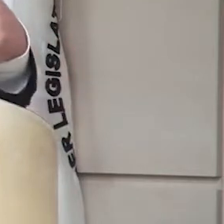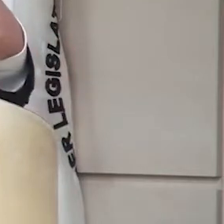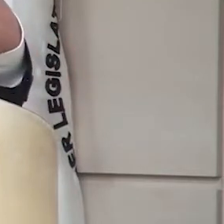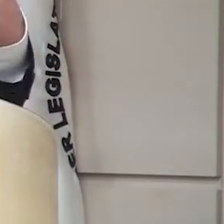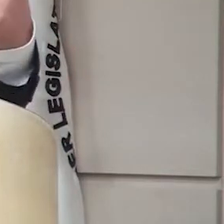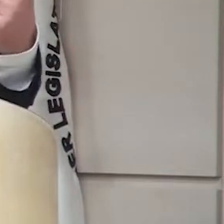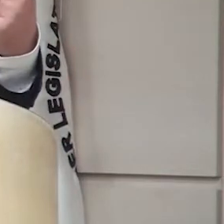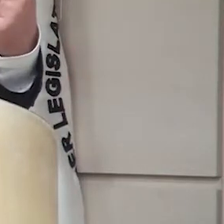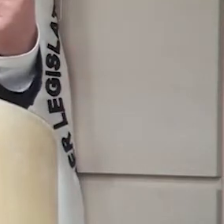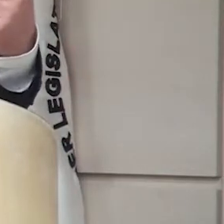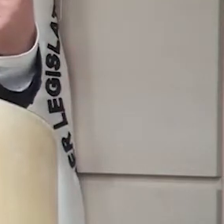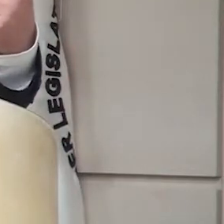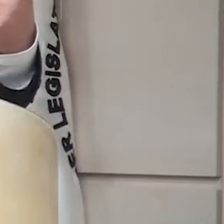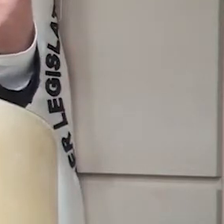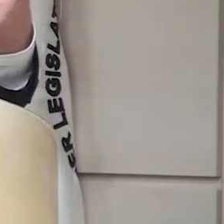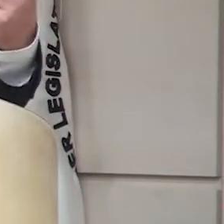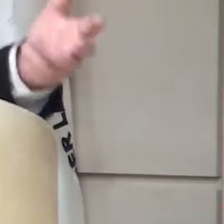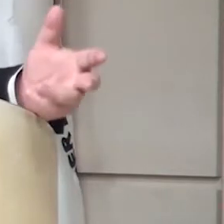mais